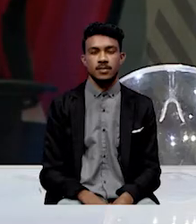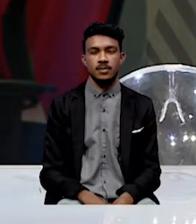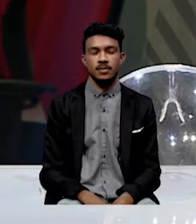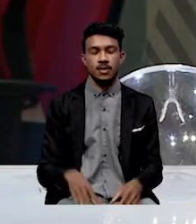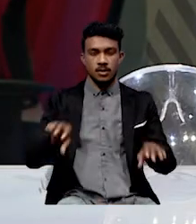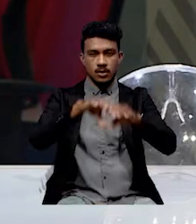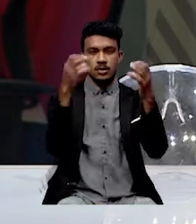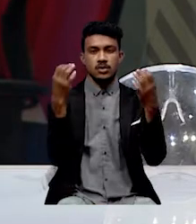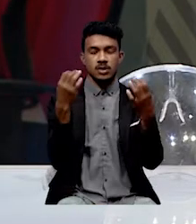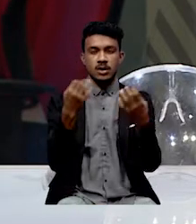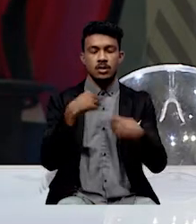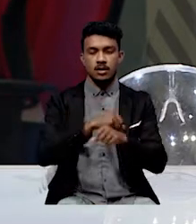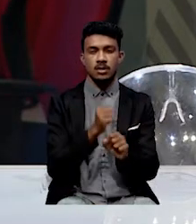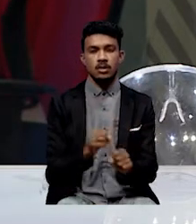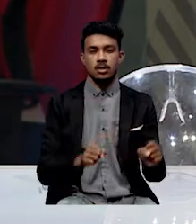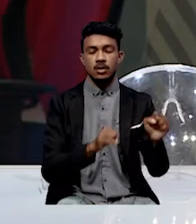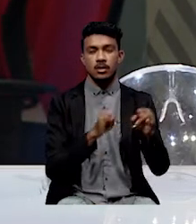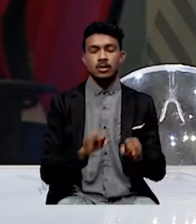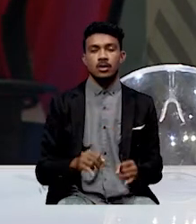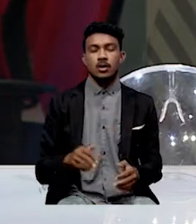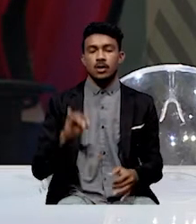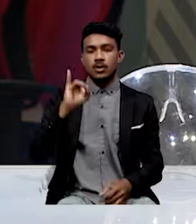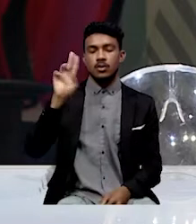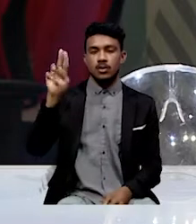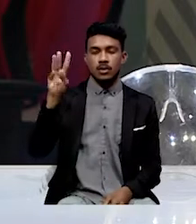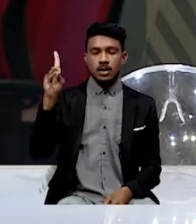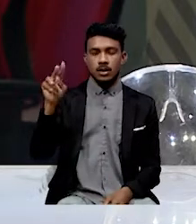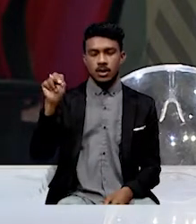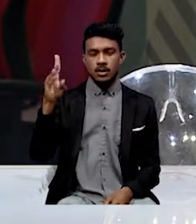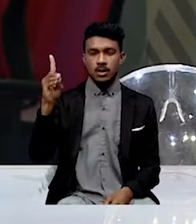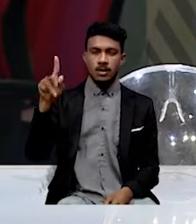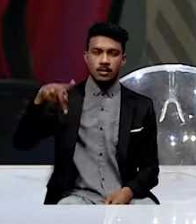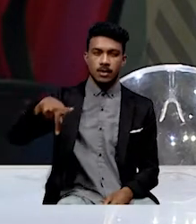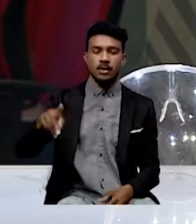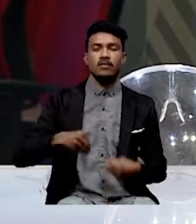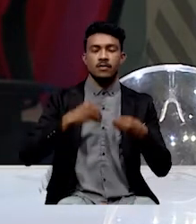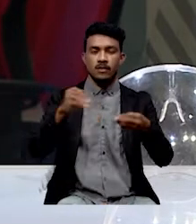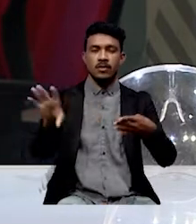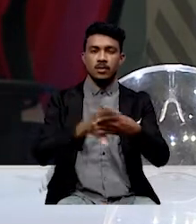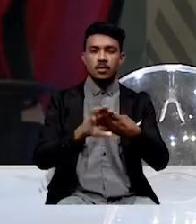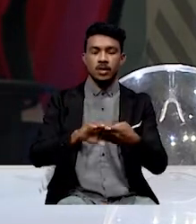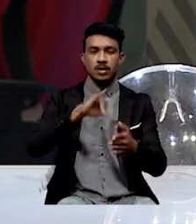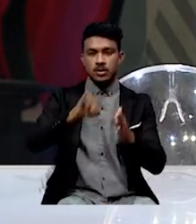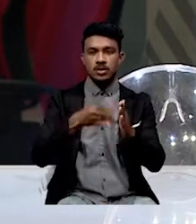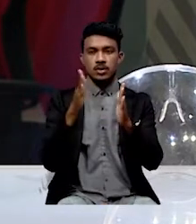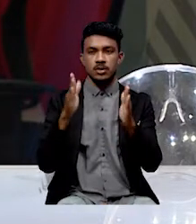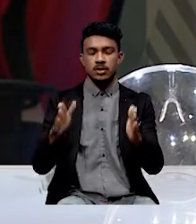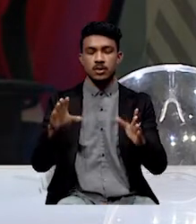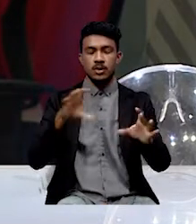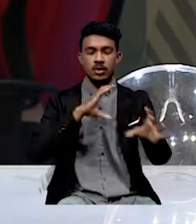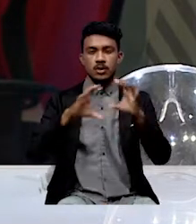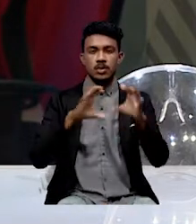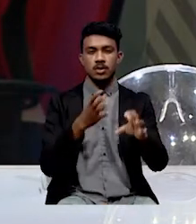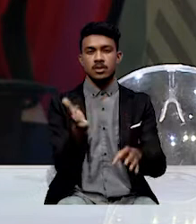Conselho de Imprensa e UNDP lança Mata Dalang reportagem eleitoral para jornalista no meio comunicação social